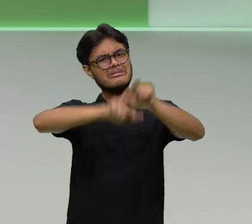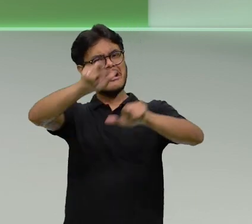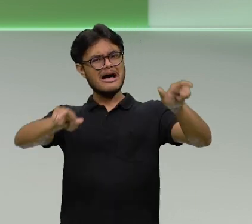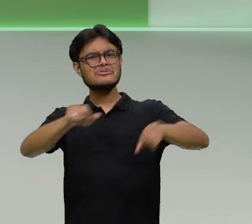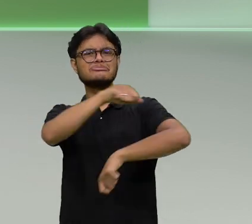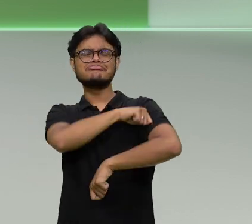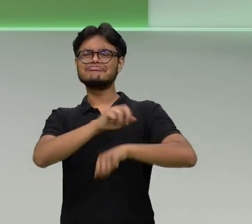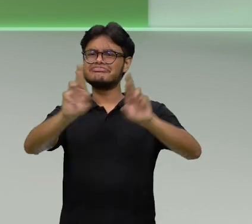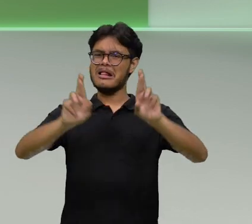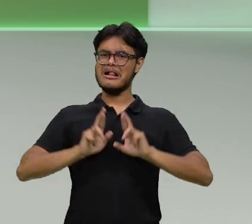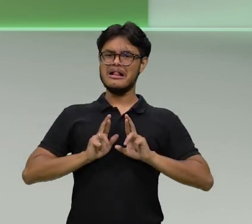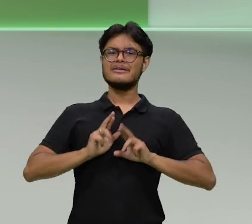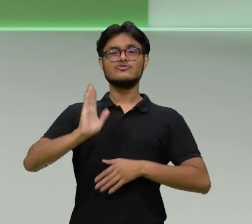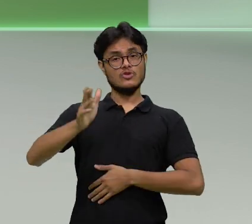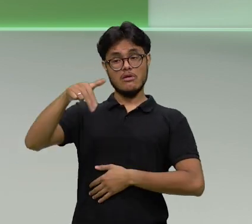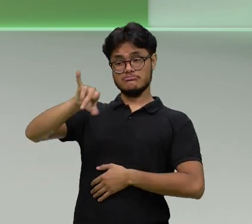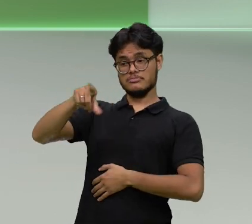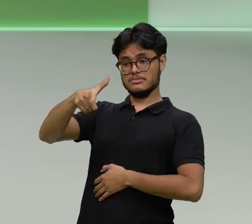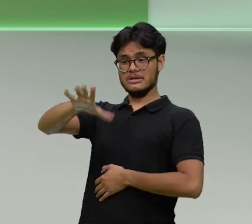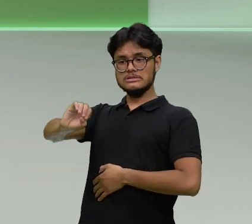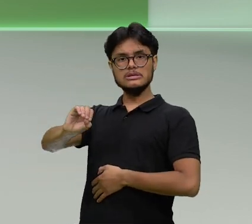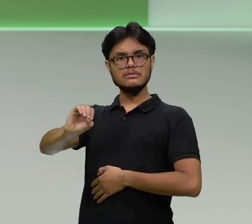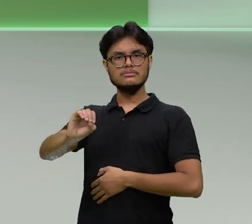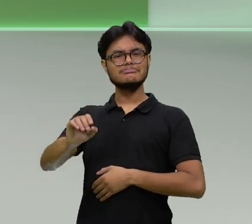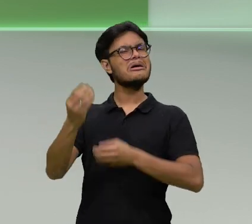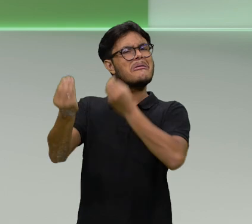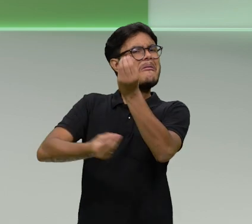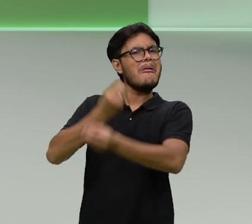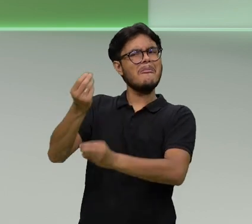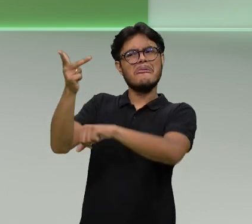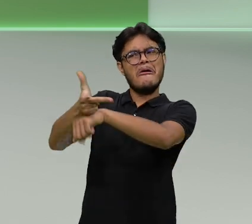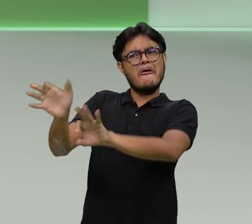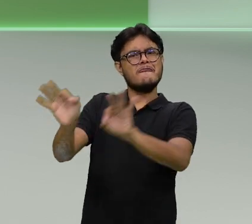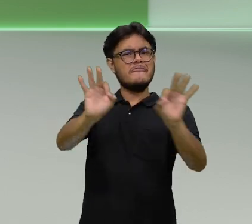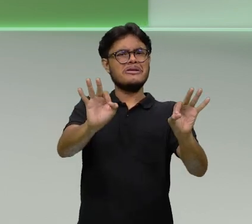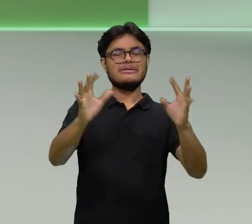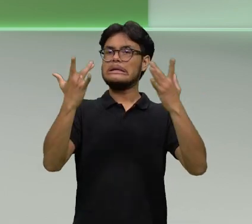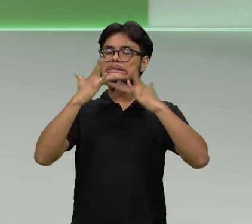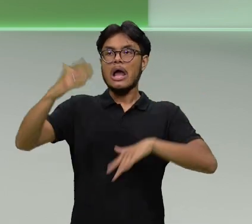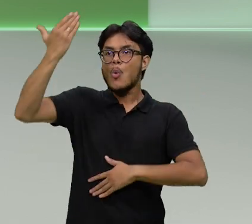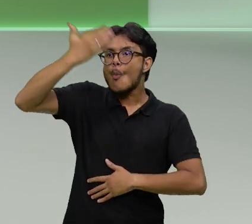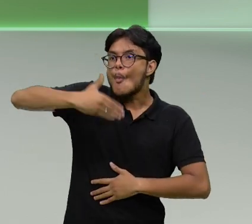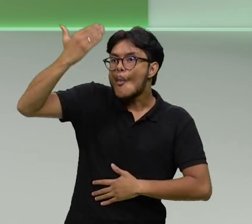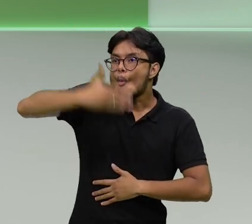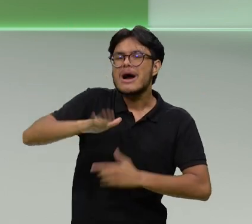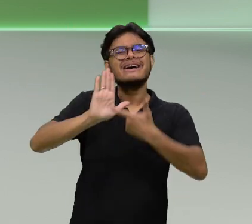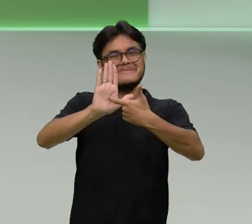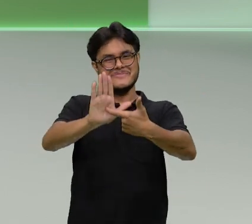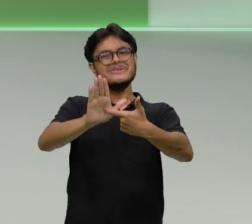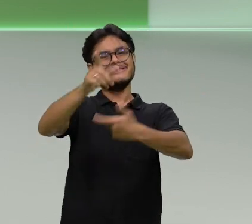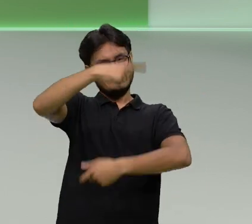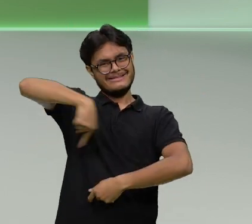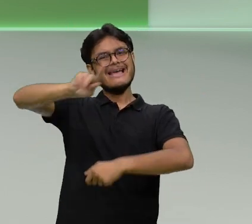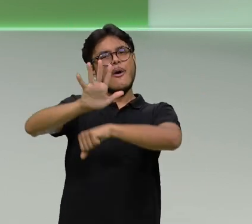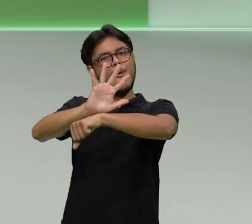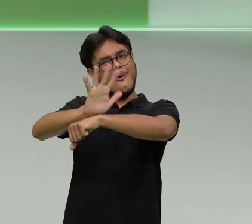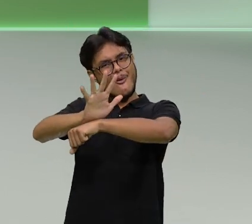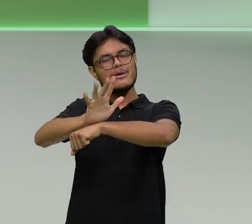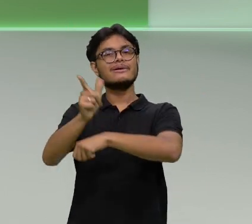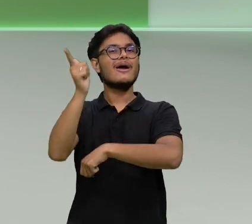ouviu falar sobre anidação, mas não conseguia visualizar. Aí eu consegui mostrar nessa animação para você o